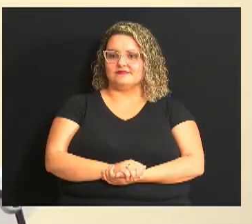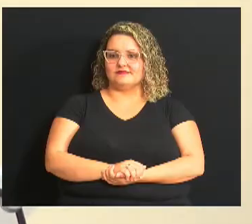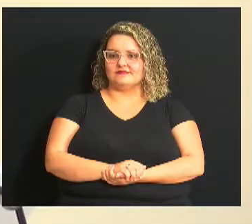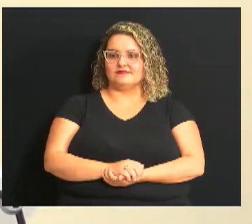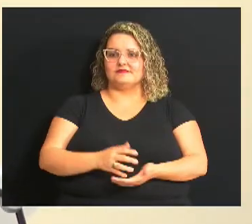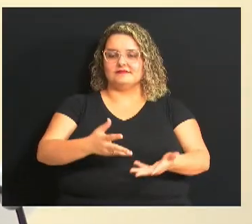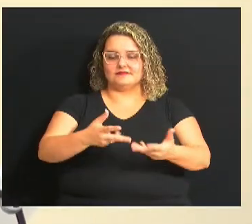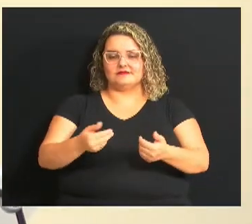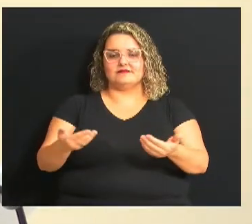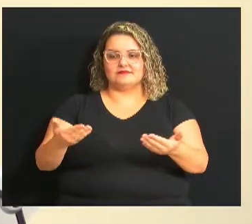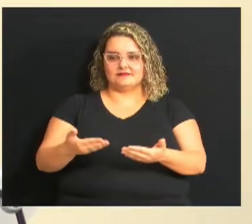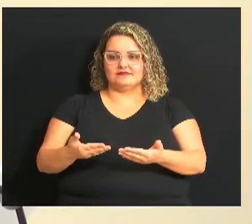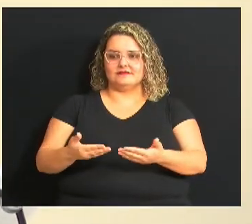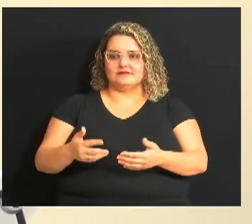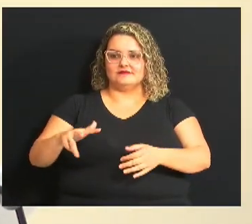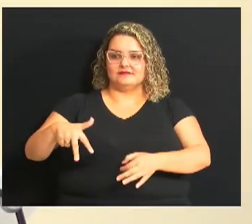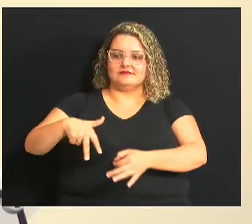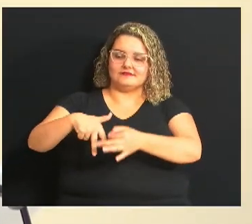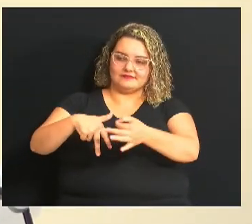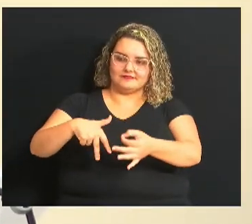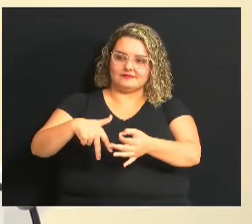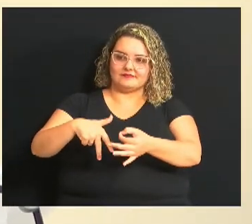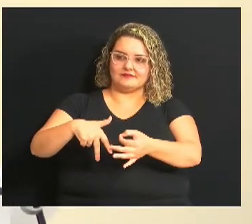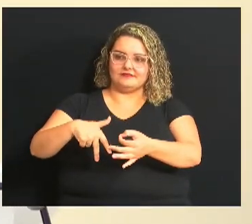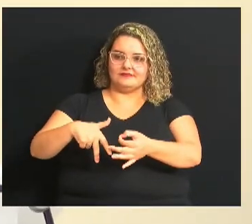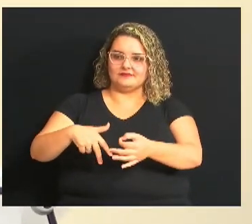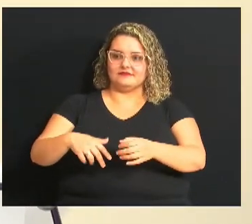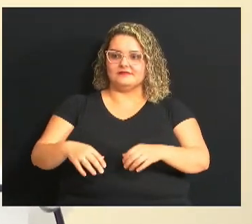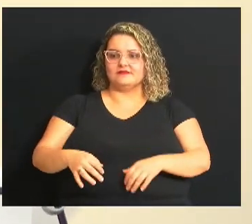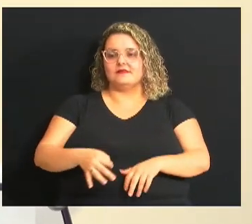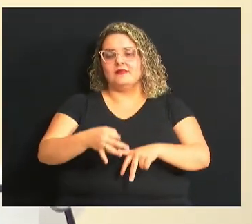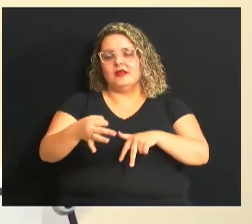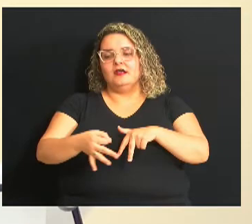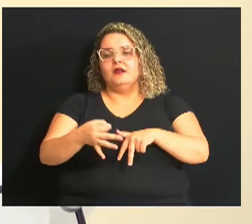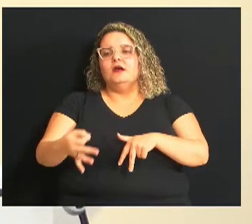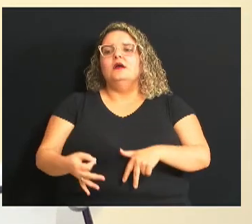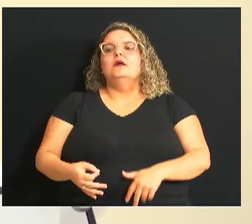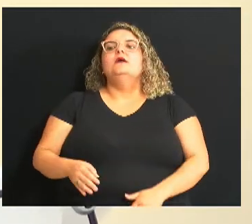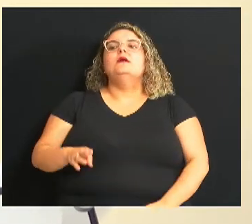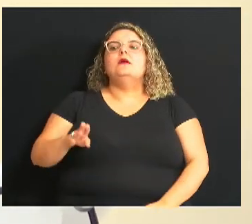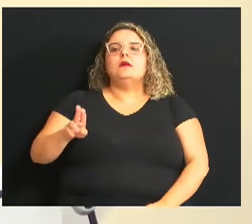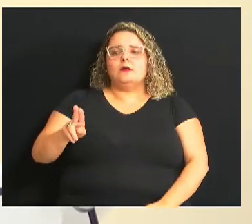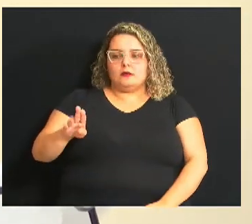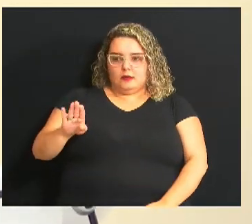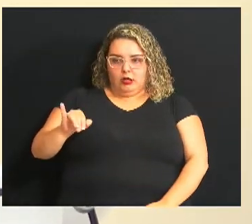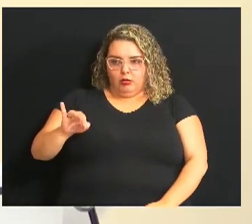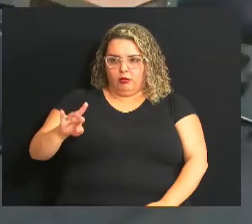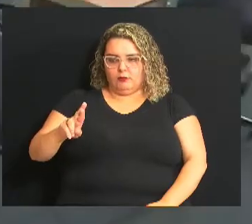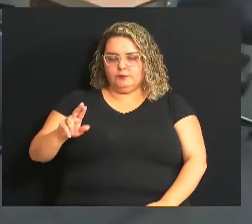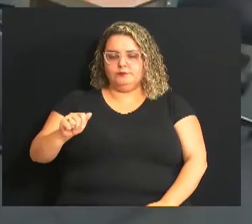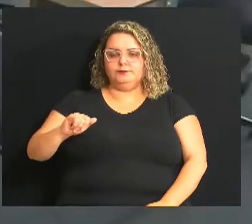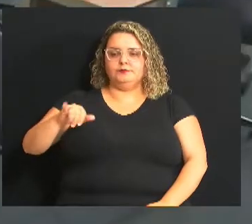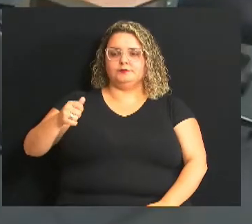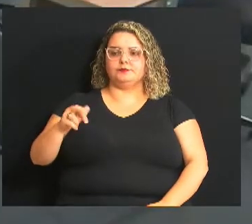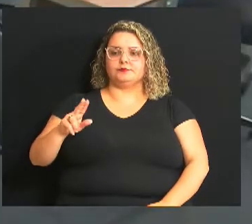Convidamos agora para fazer uso da palavra para seu discurso o senhor Ubirajara Ricardo.